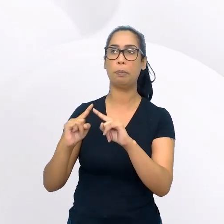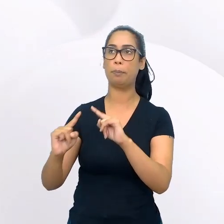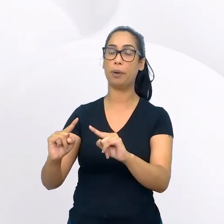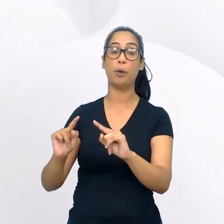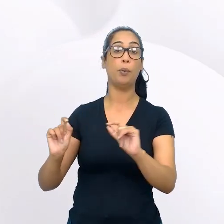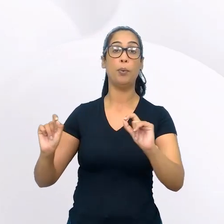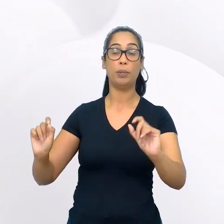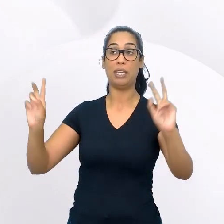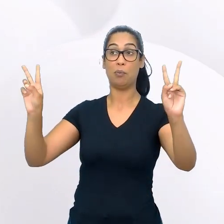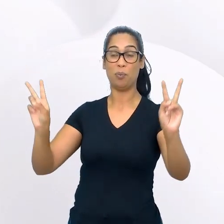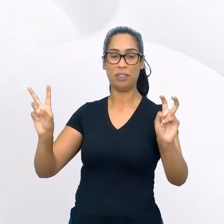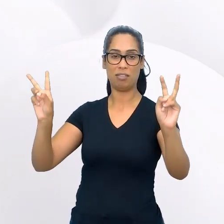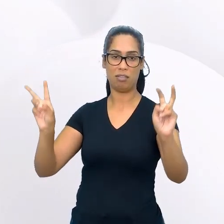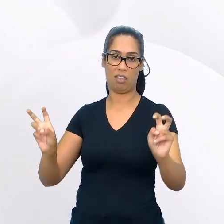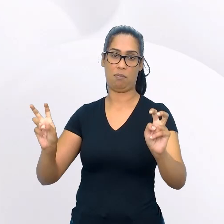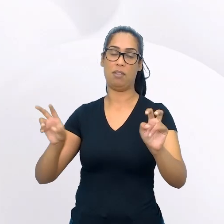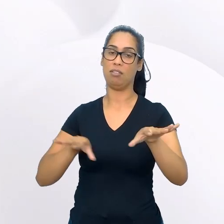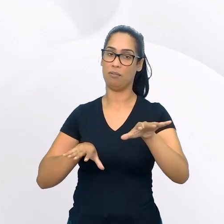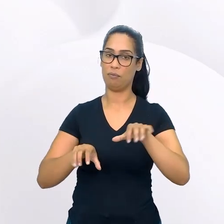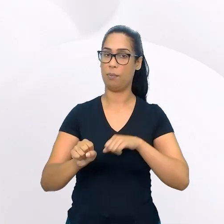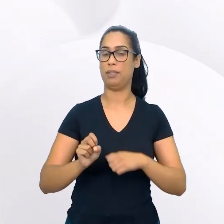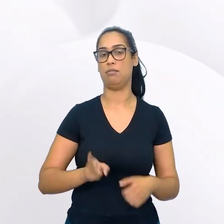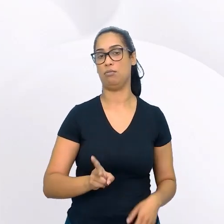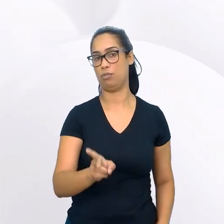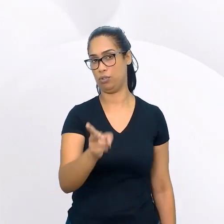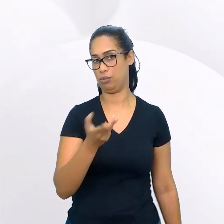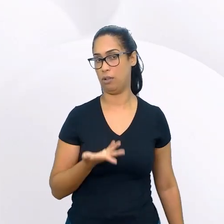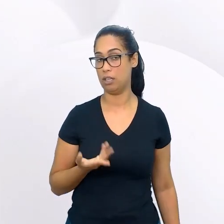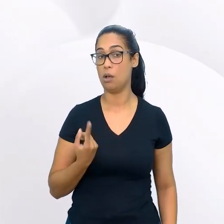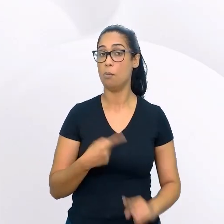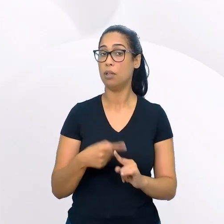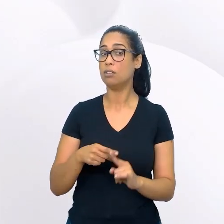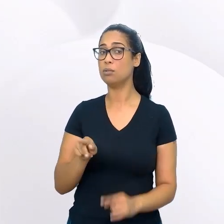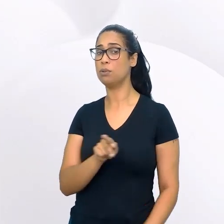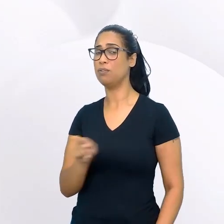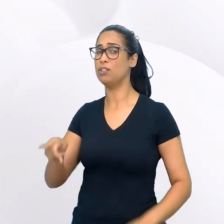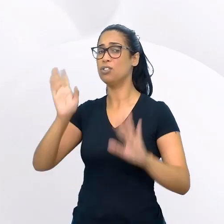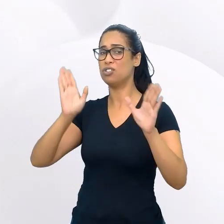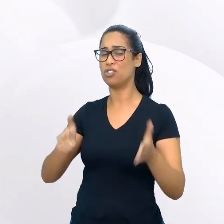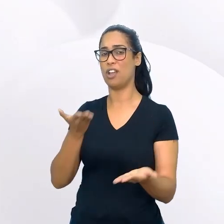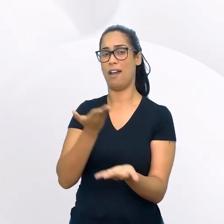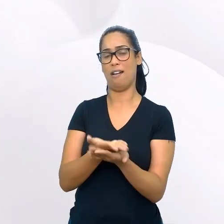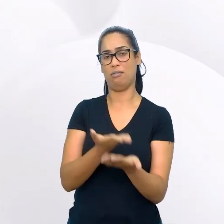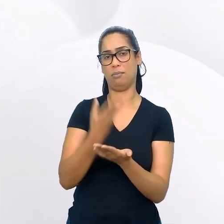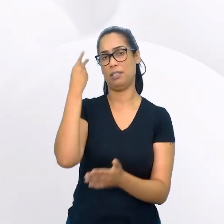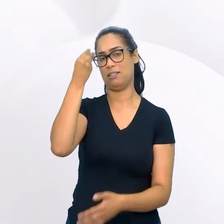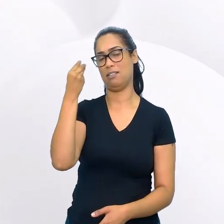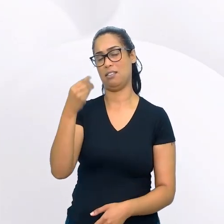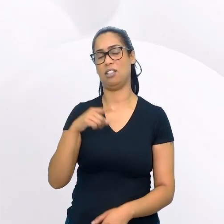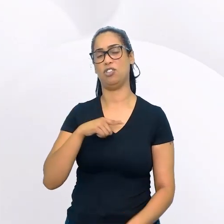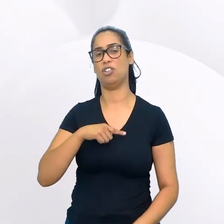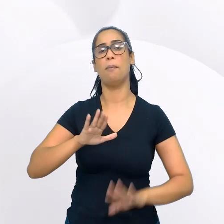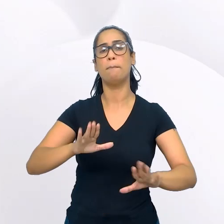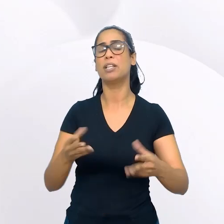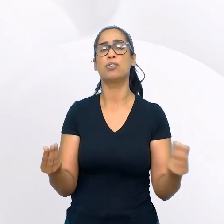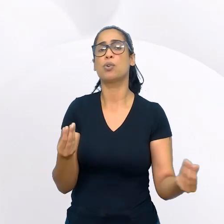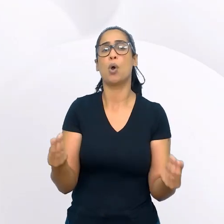continuada né dos professores que já estão dando aula e como que se continua essa formação Inicial